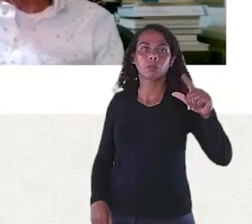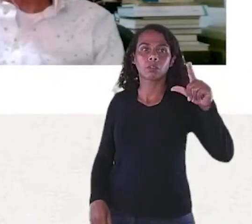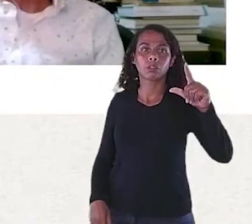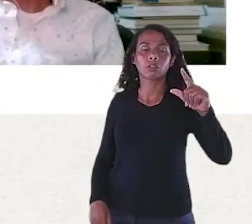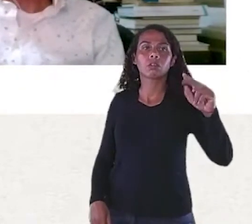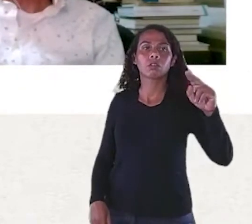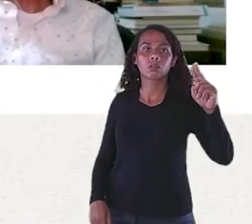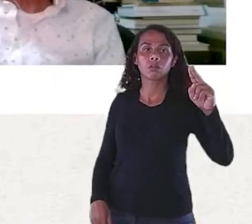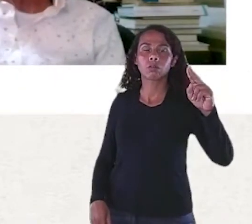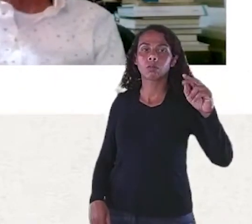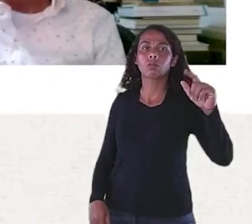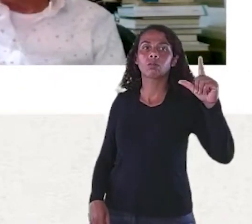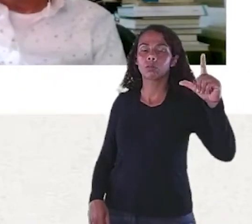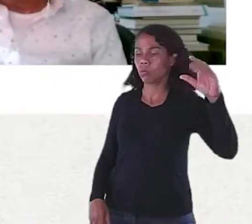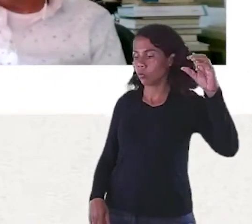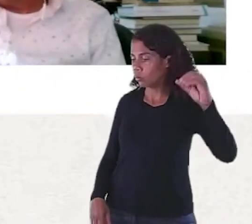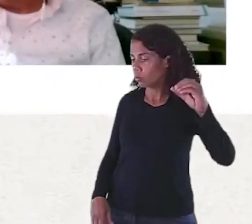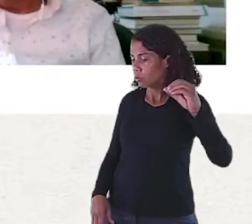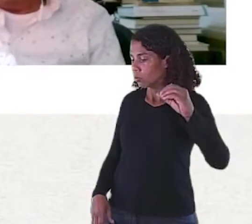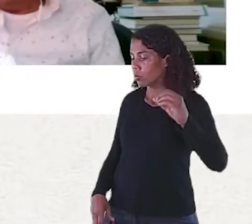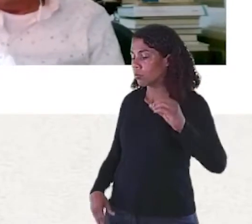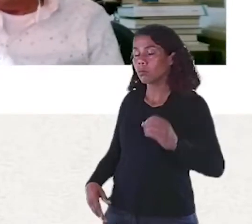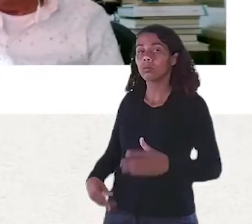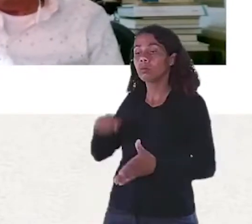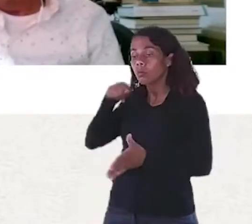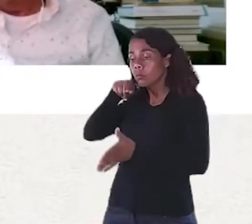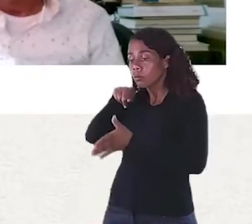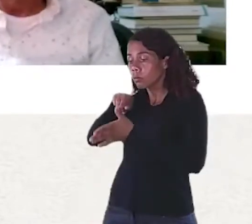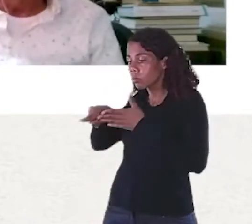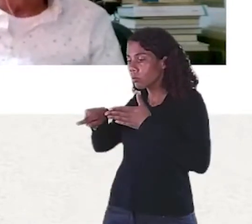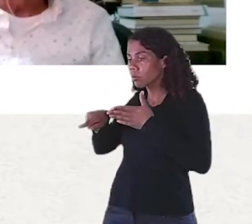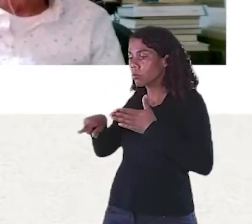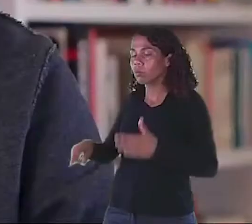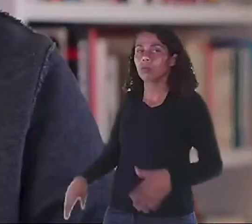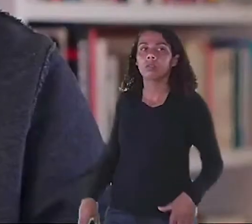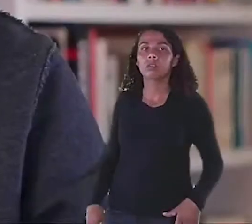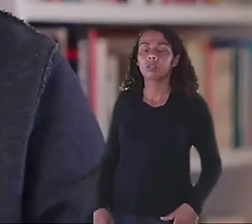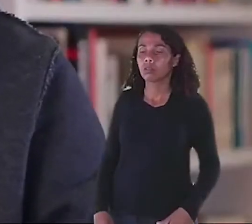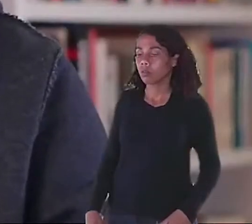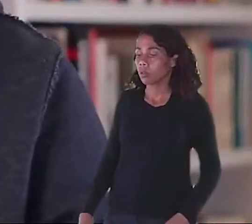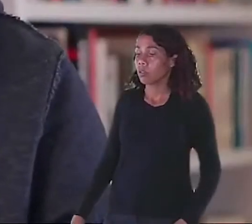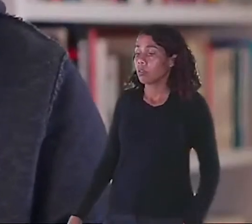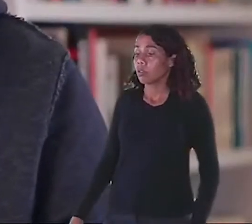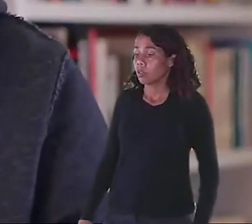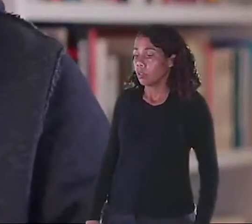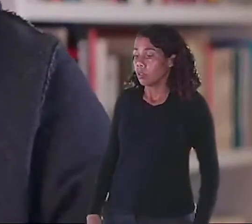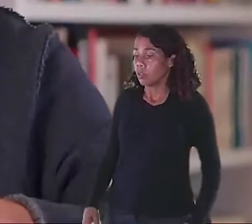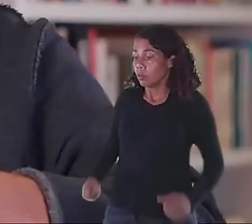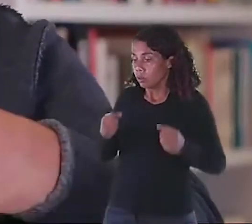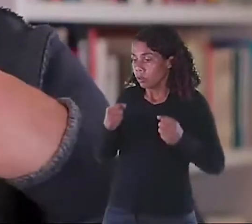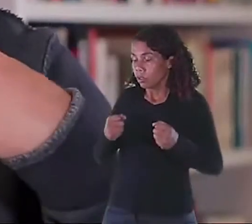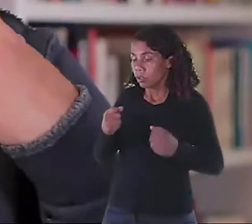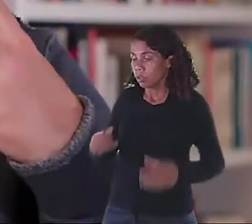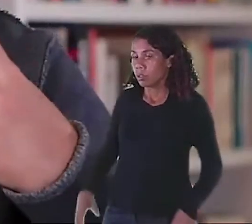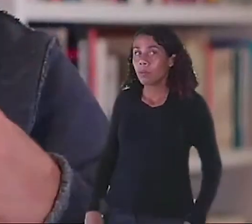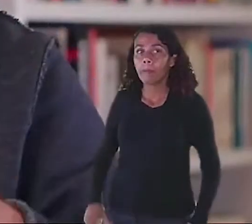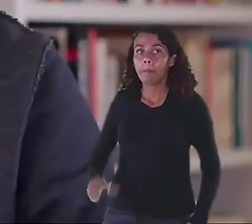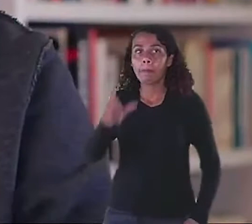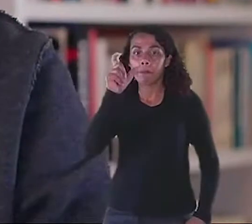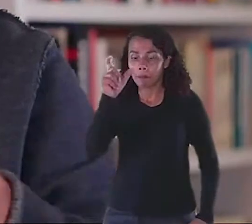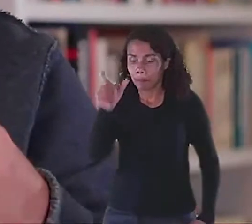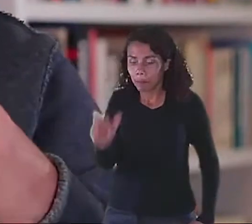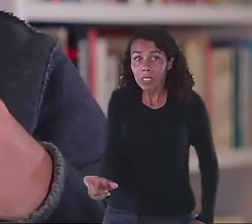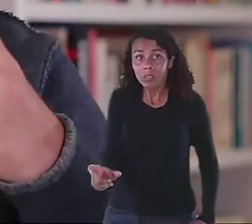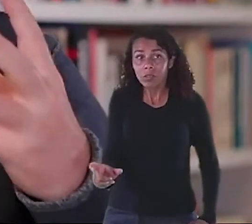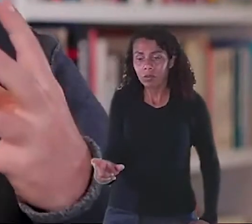Campos poderia ter sido um personagem da literatura brasileira de